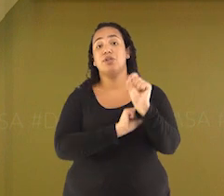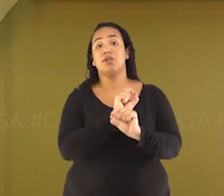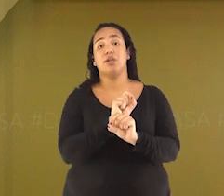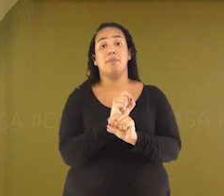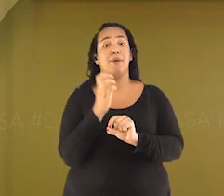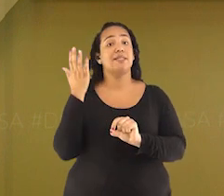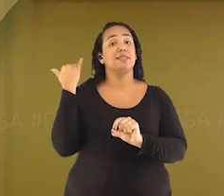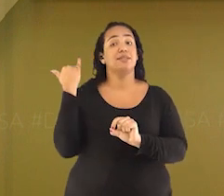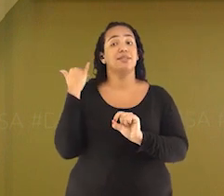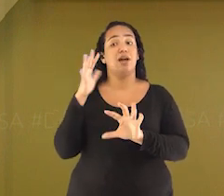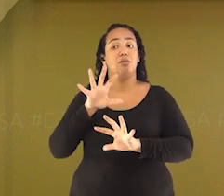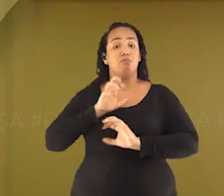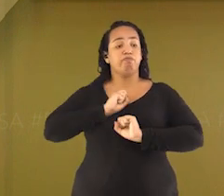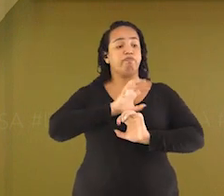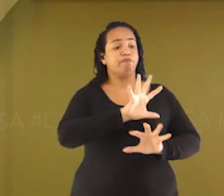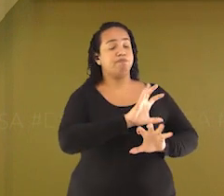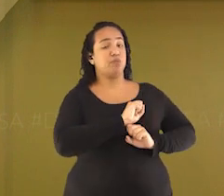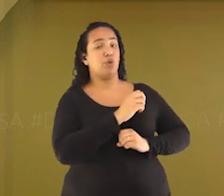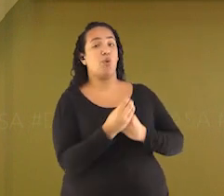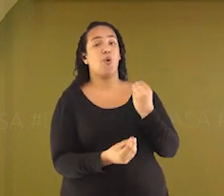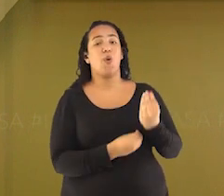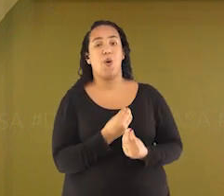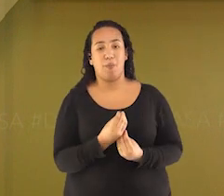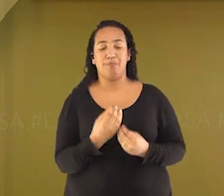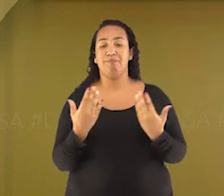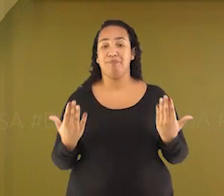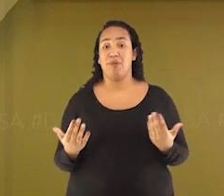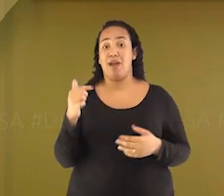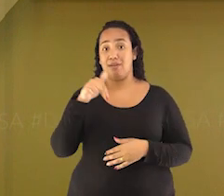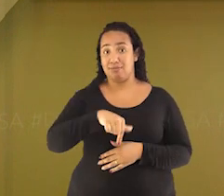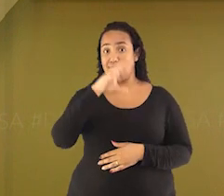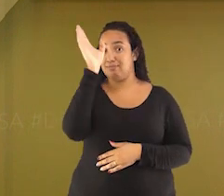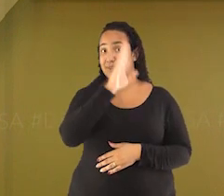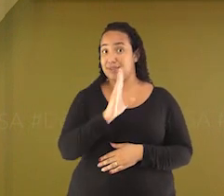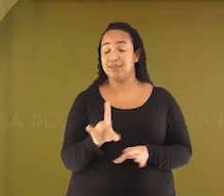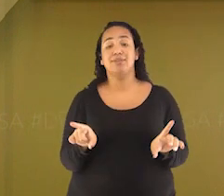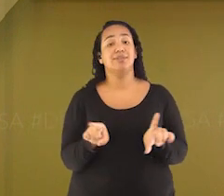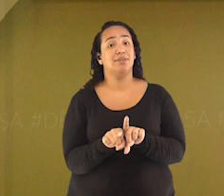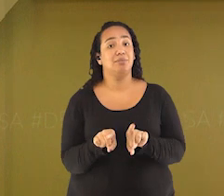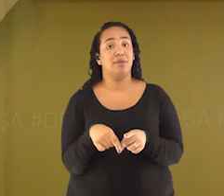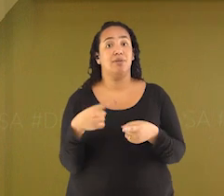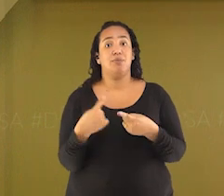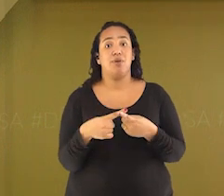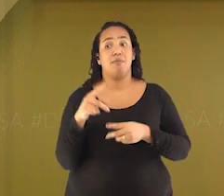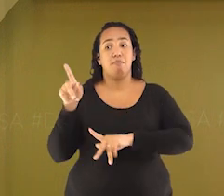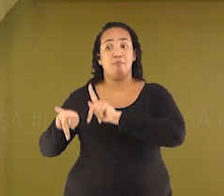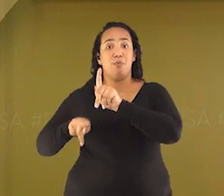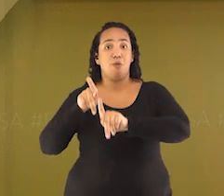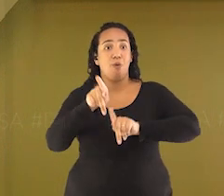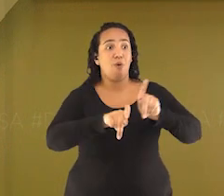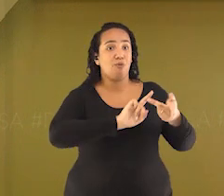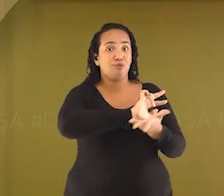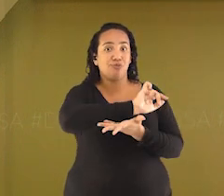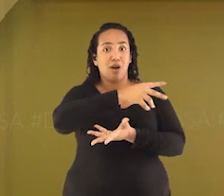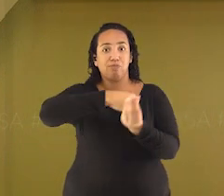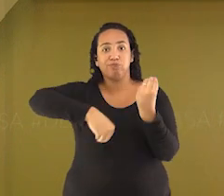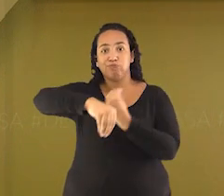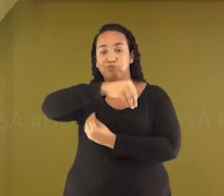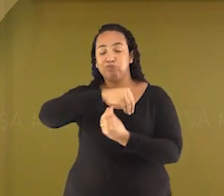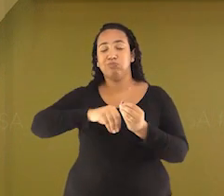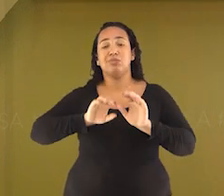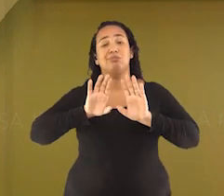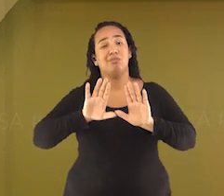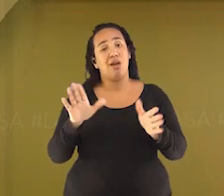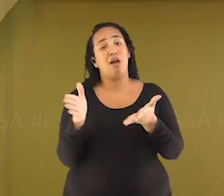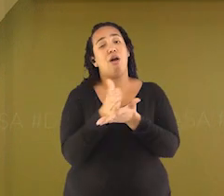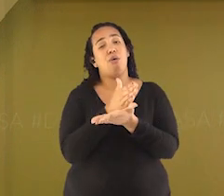no passado. Nosso presente é um reflexo disso, principalmente no Brasil, onde a miscigenação é tanta. Infelizmente, muitas pessoas fazem uso